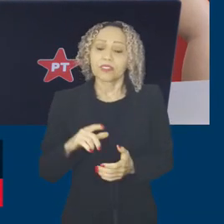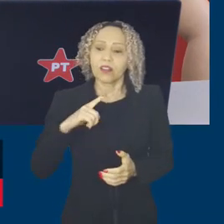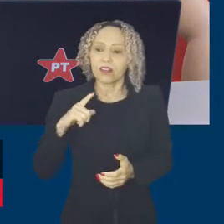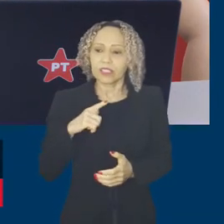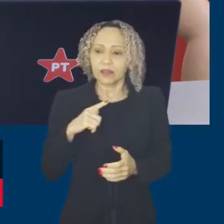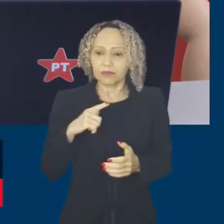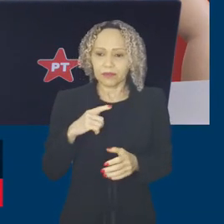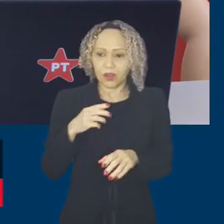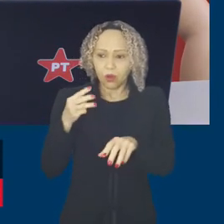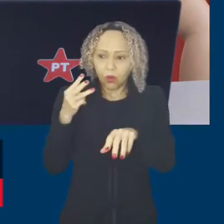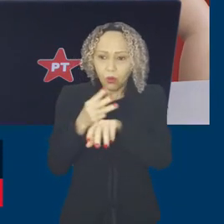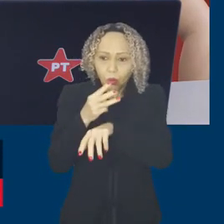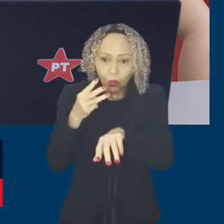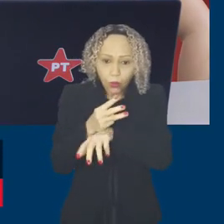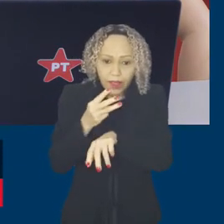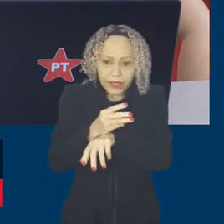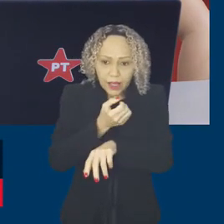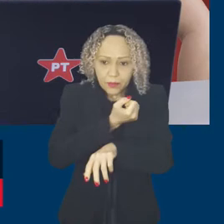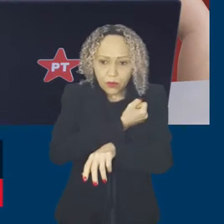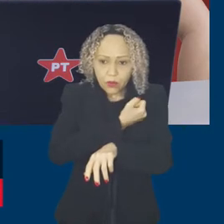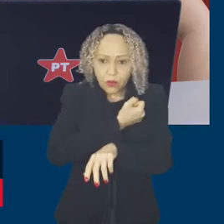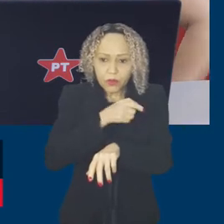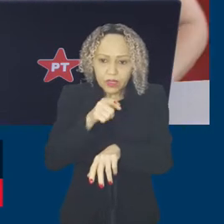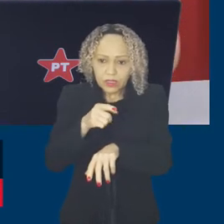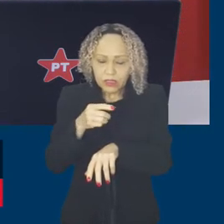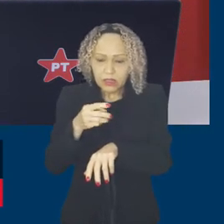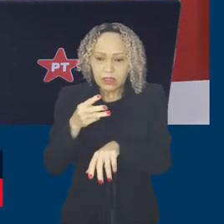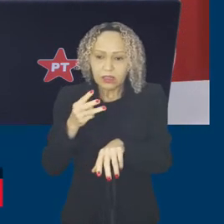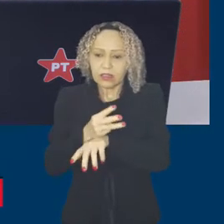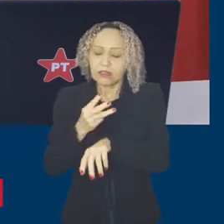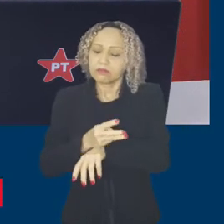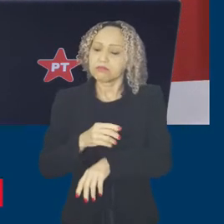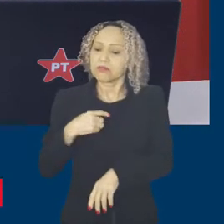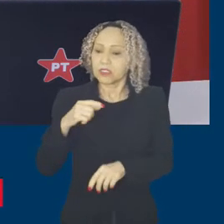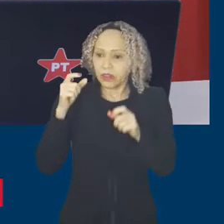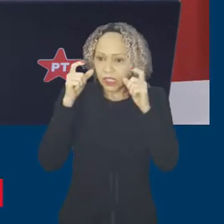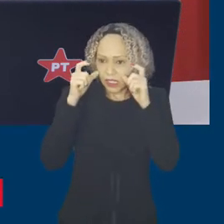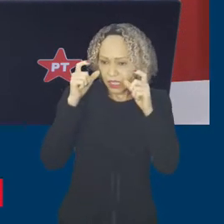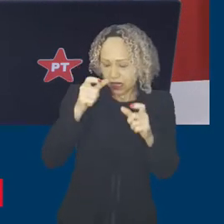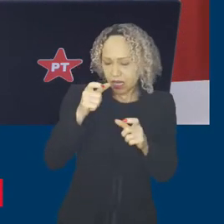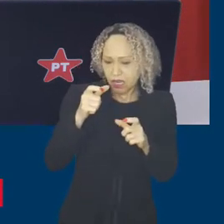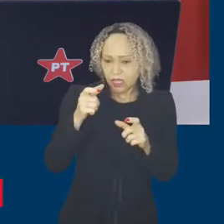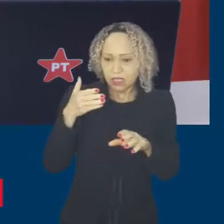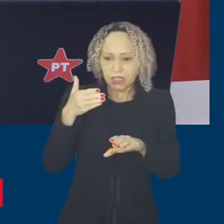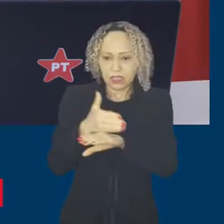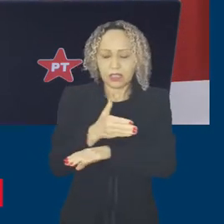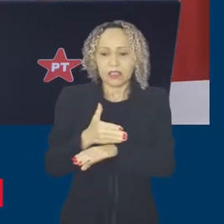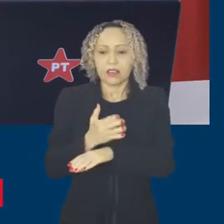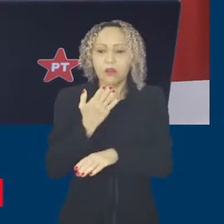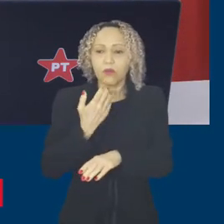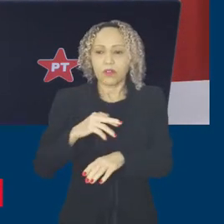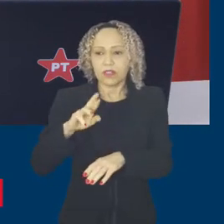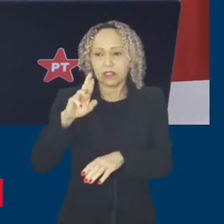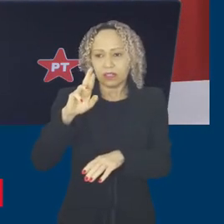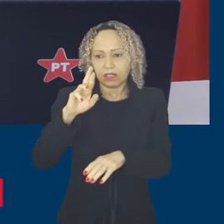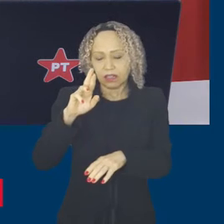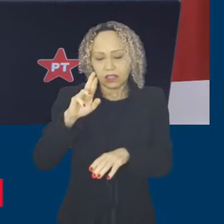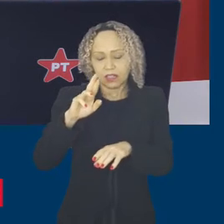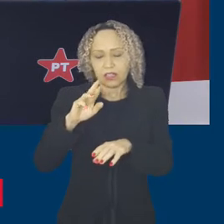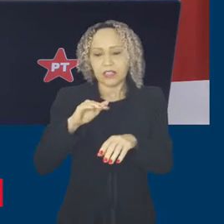o WhatsApp, gente, quem puder, quem quiser, tiver interesse em comparecer ao Jantar Lilás, tá aí o contato, ó,